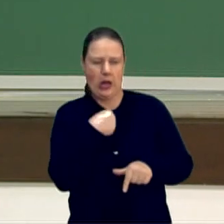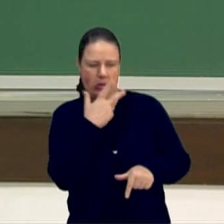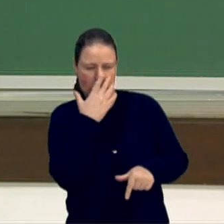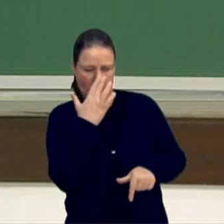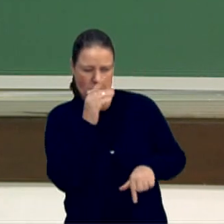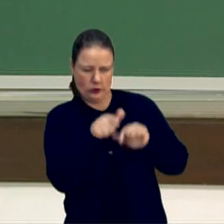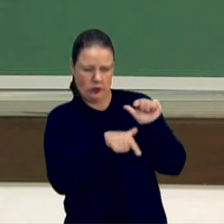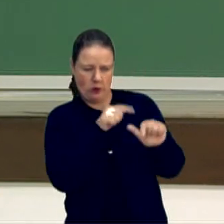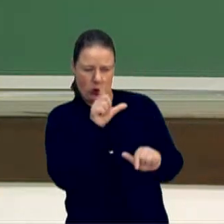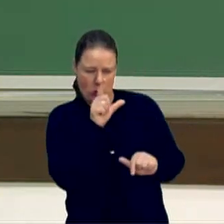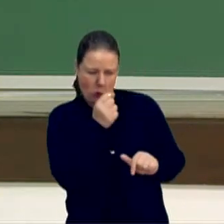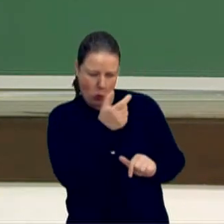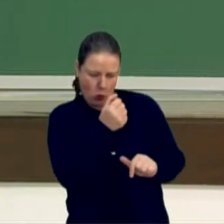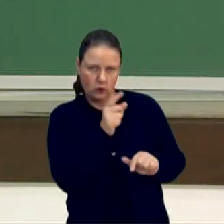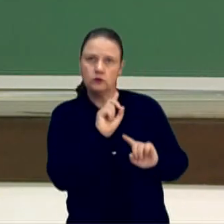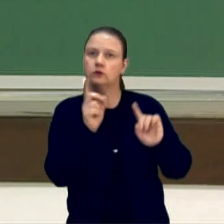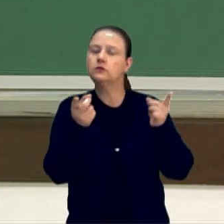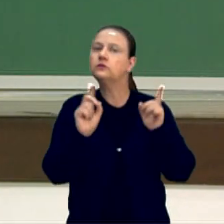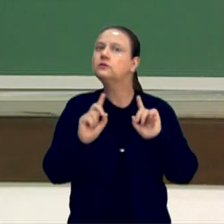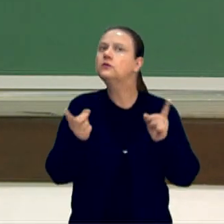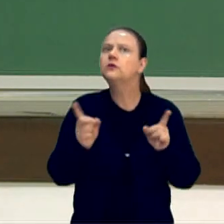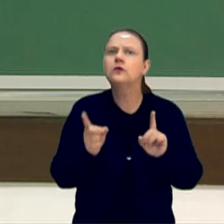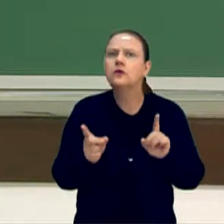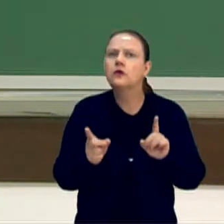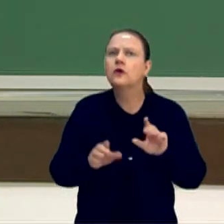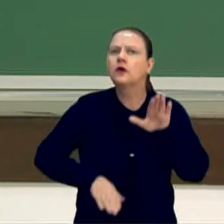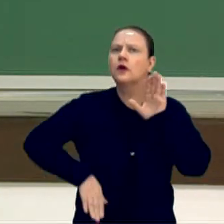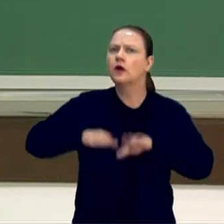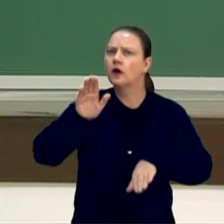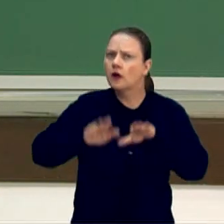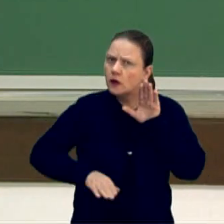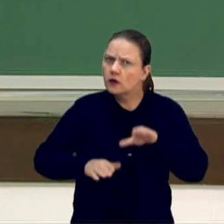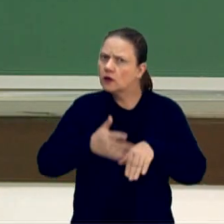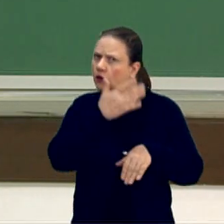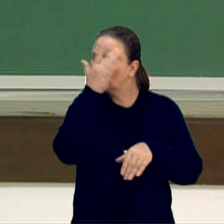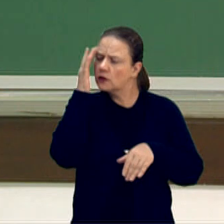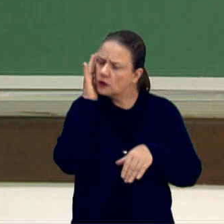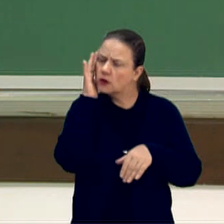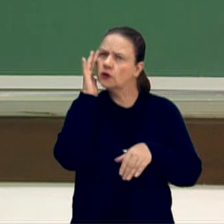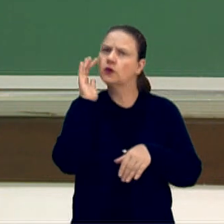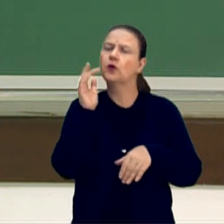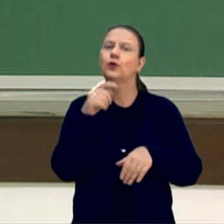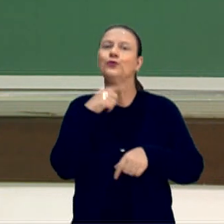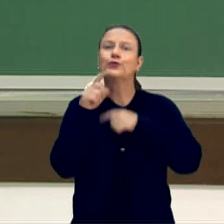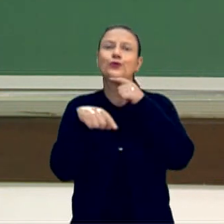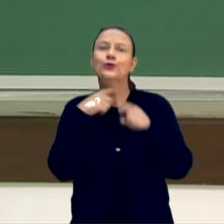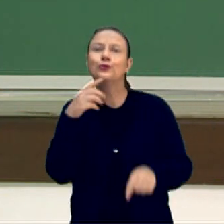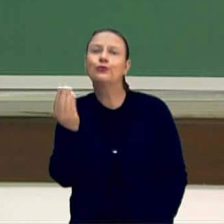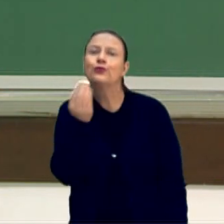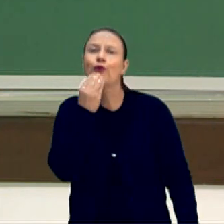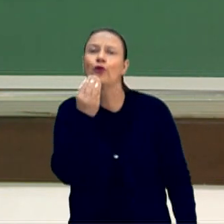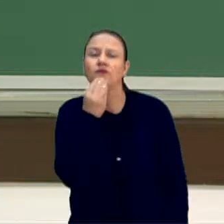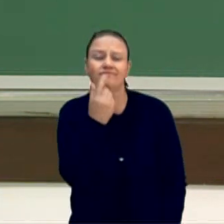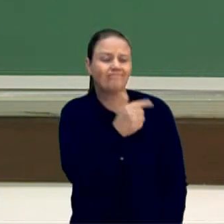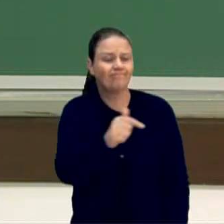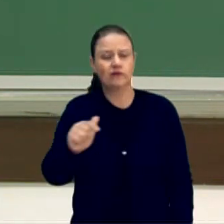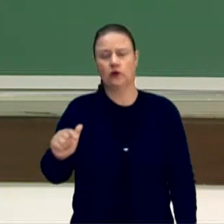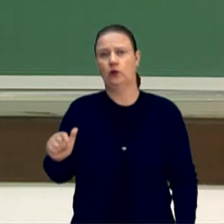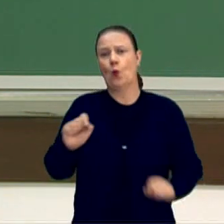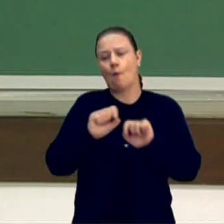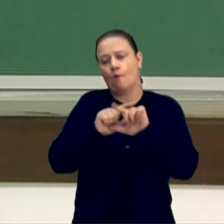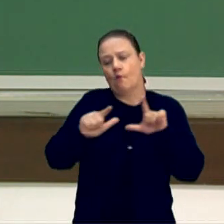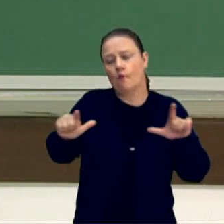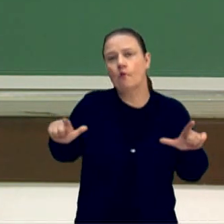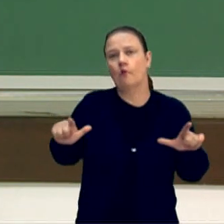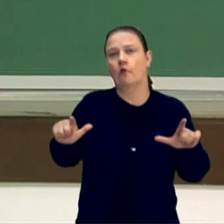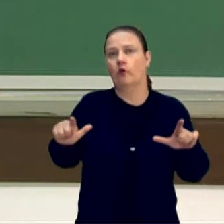está trabalhando porque é pobre. Não, não é isso. Muitas vezes a pessoa não está tendo a oportunidade do trabalho. Então a gente